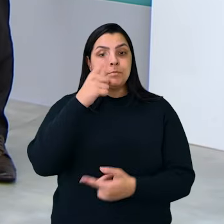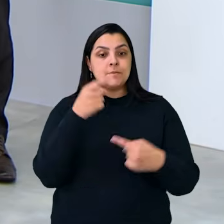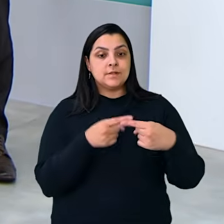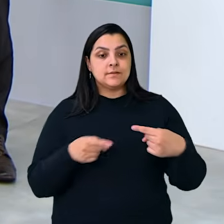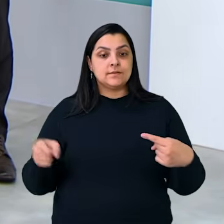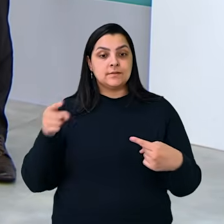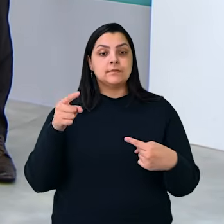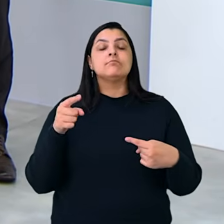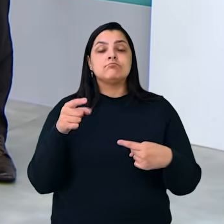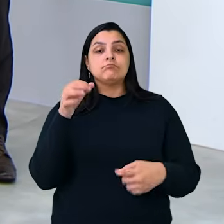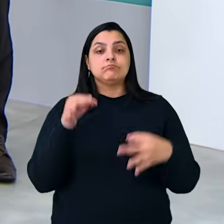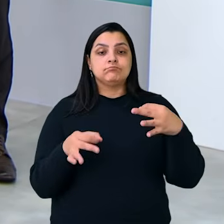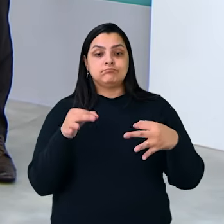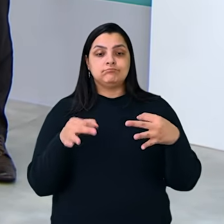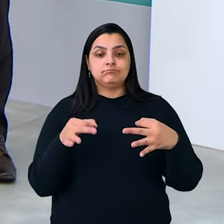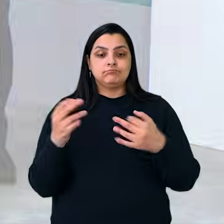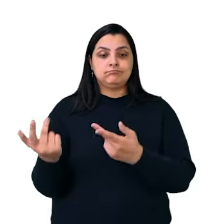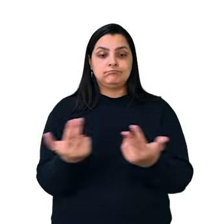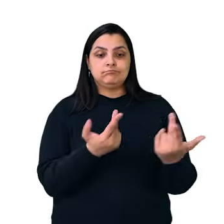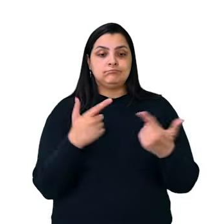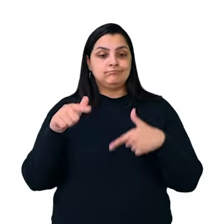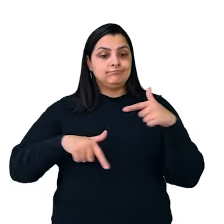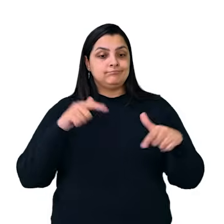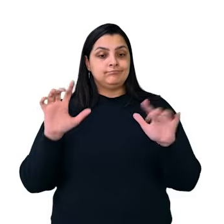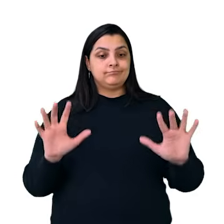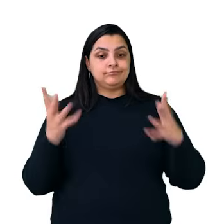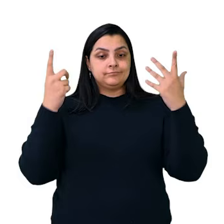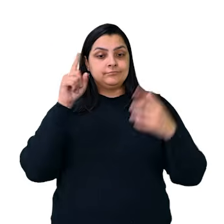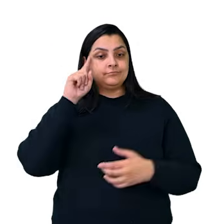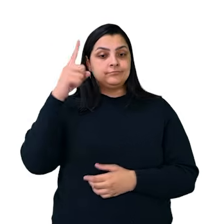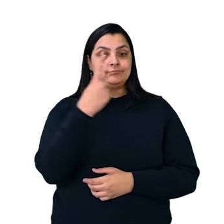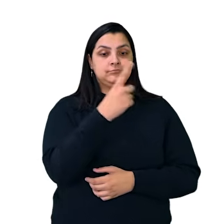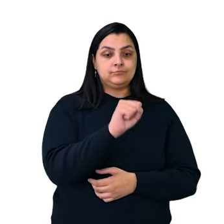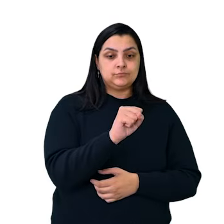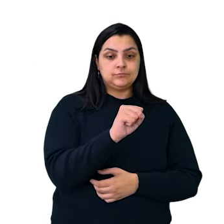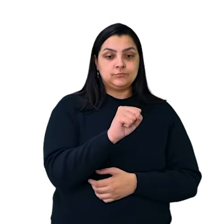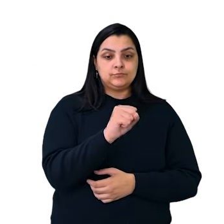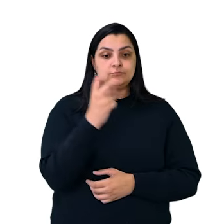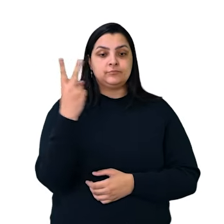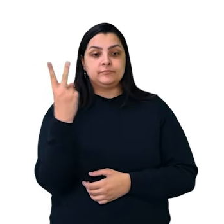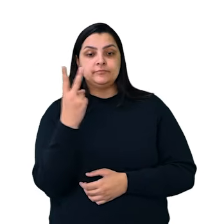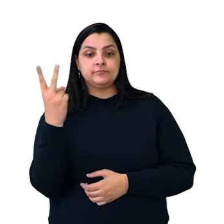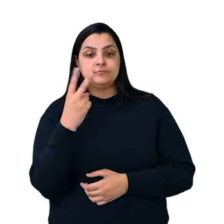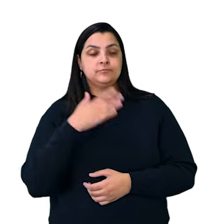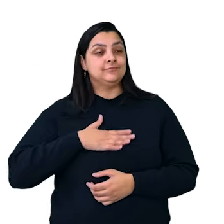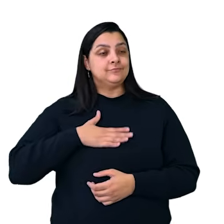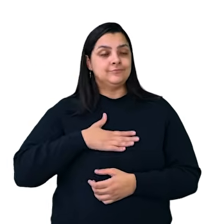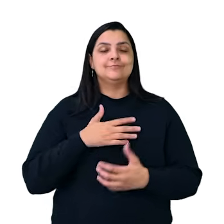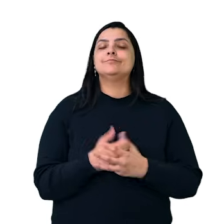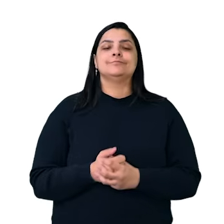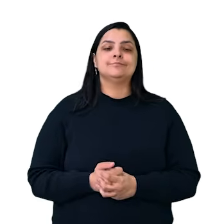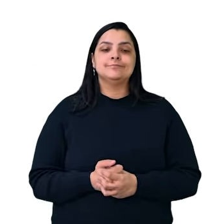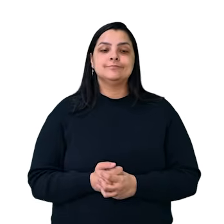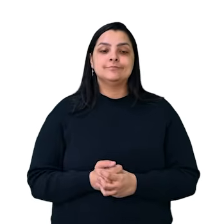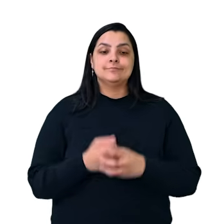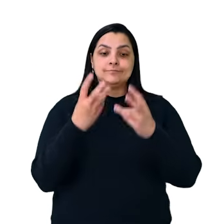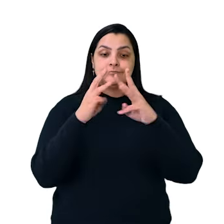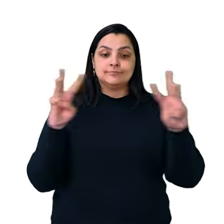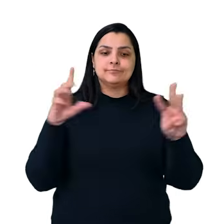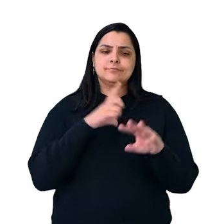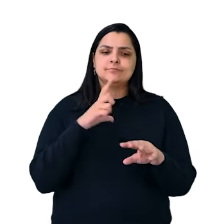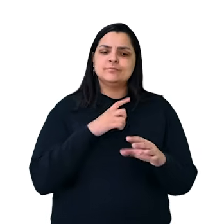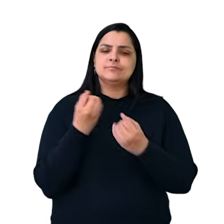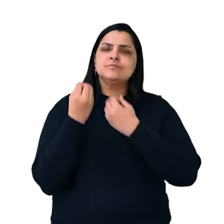Semana Nacional dos Precedentes Trabalhistas. O evento será realizado entre os dias 18 e 22 de agosto. Exatamente, Luana. O site